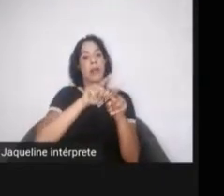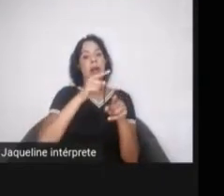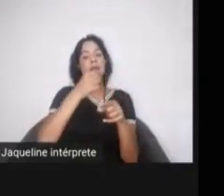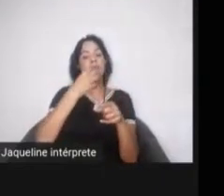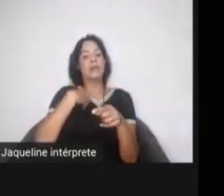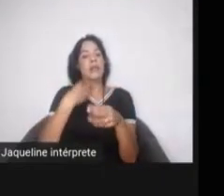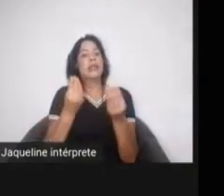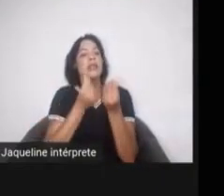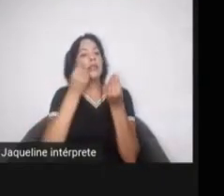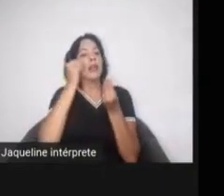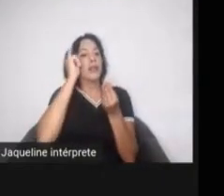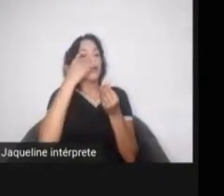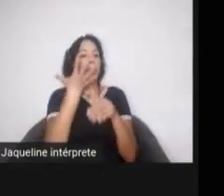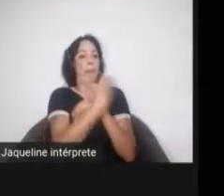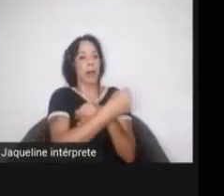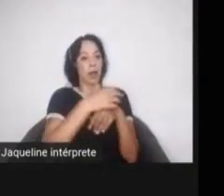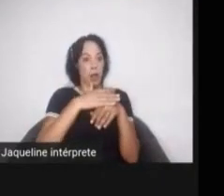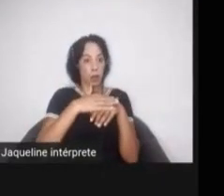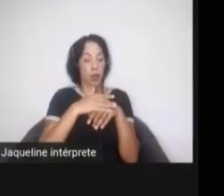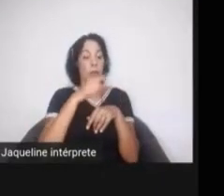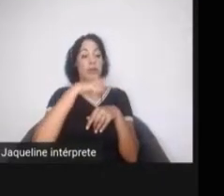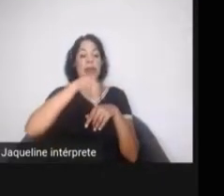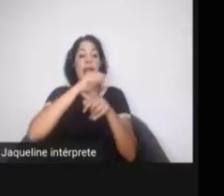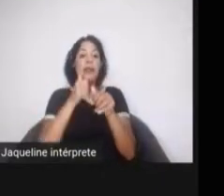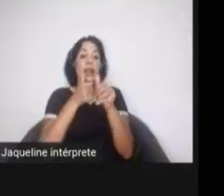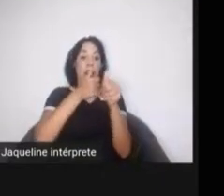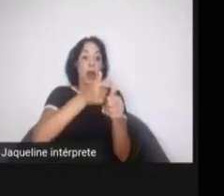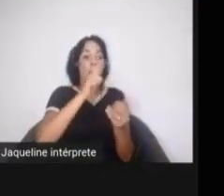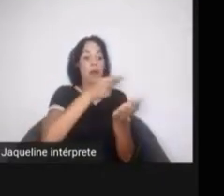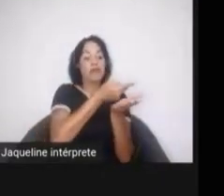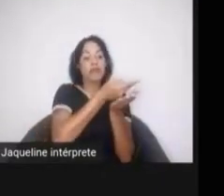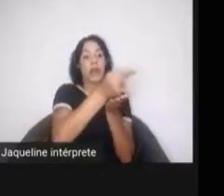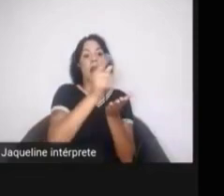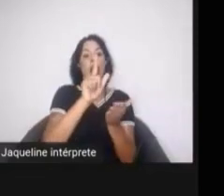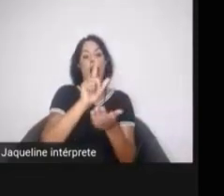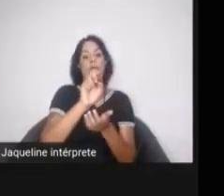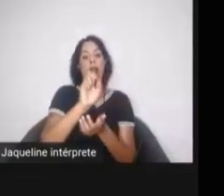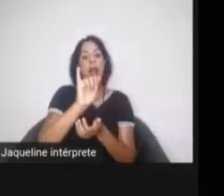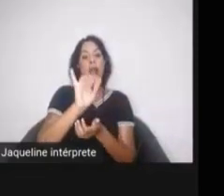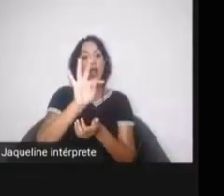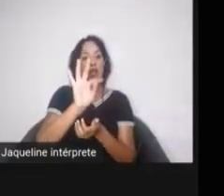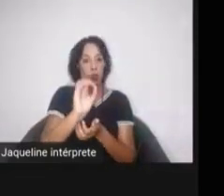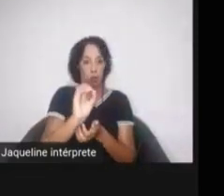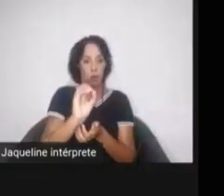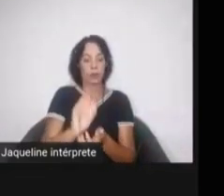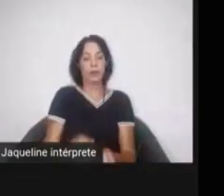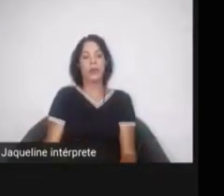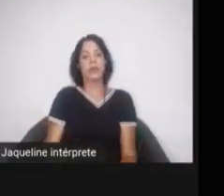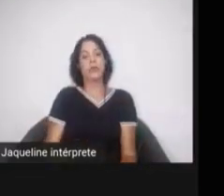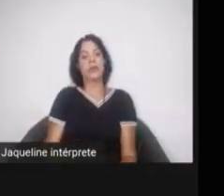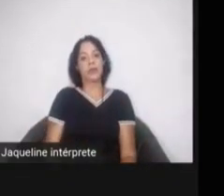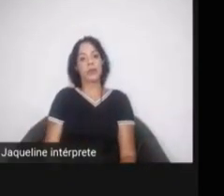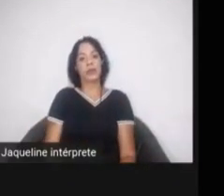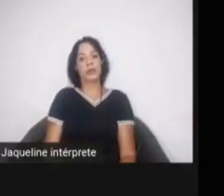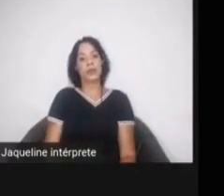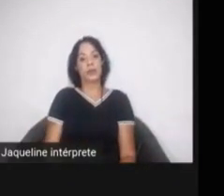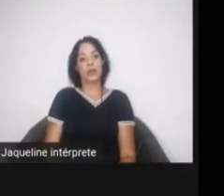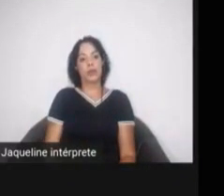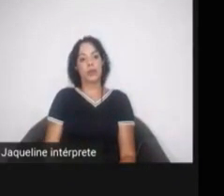esse acompanhamento tem acontecido muito no leito, que a gente chama de abordagem no leito. Pode passar.